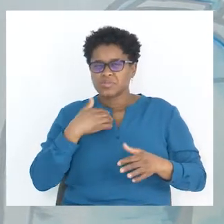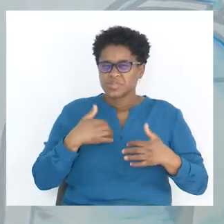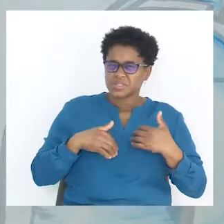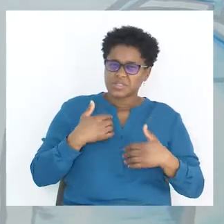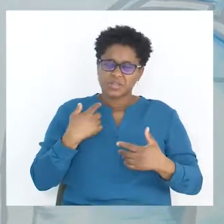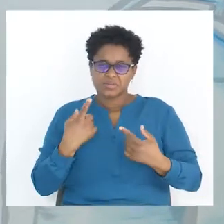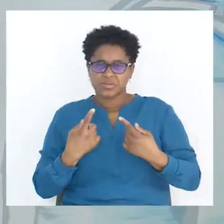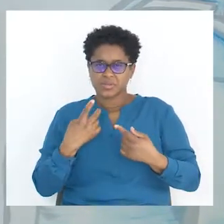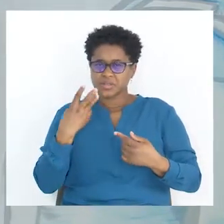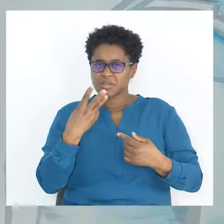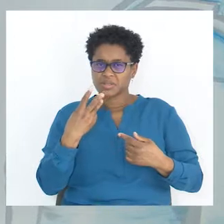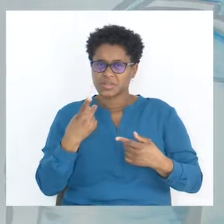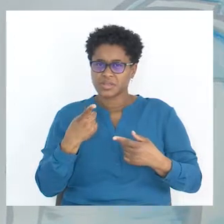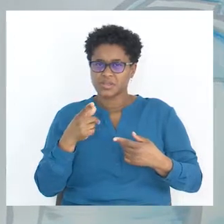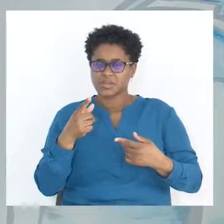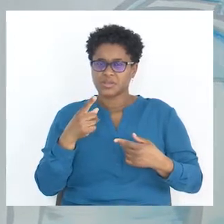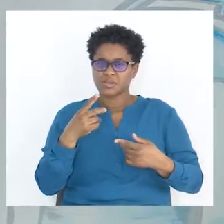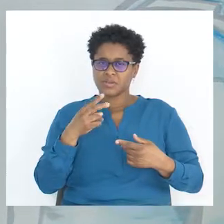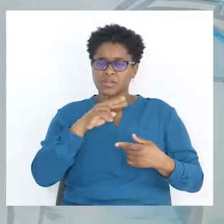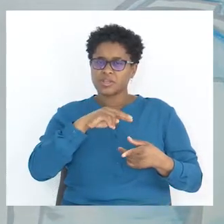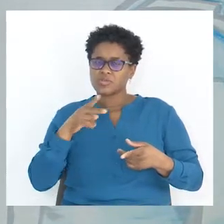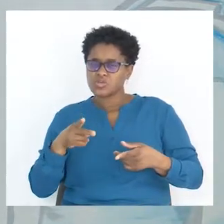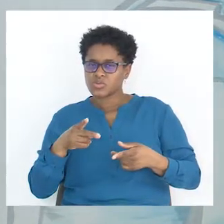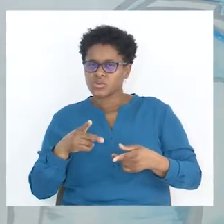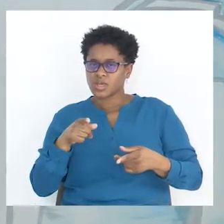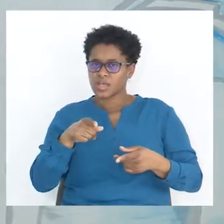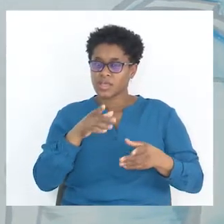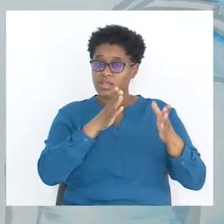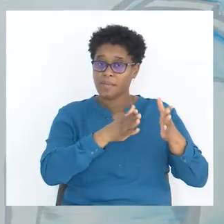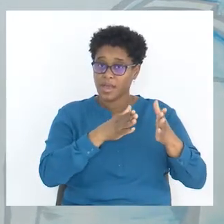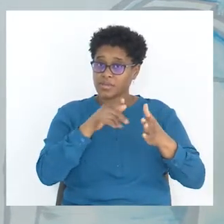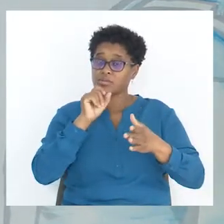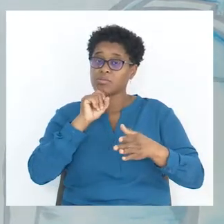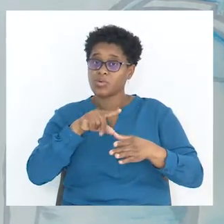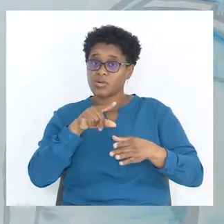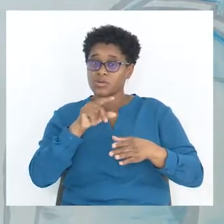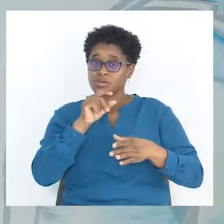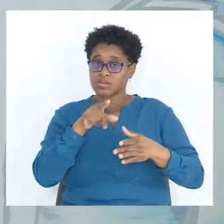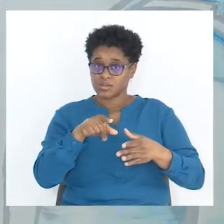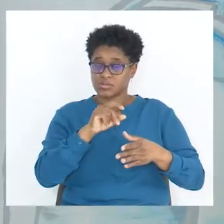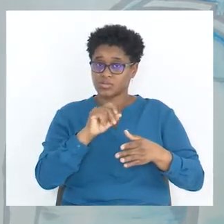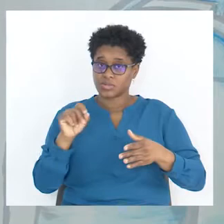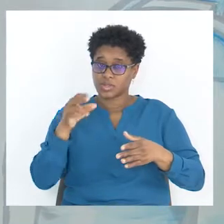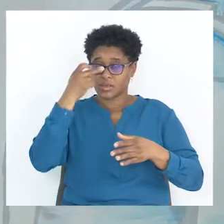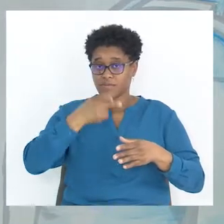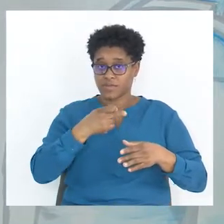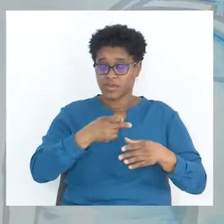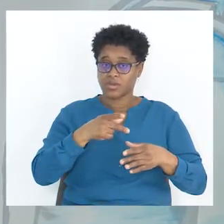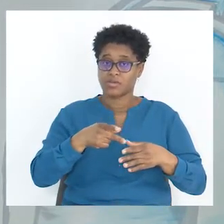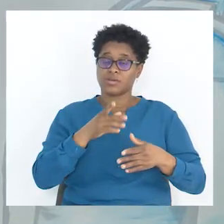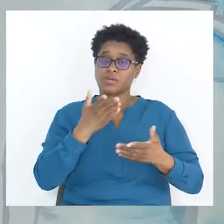mais 3 neurotransmissores. Então aqui, esta parte tu podes suprimir e ficar